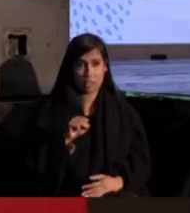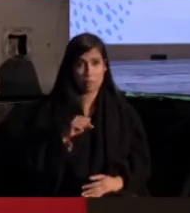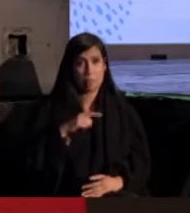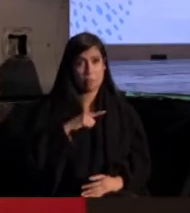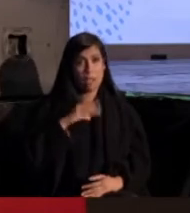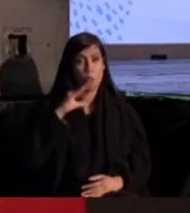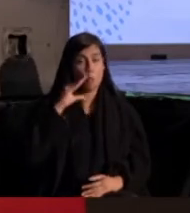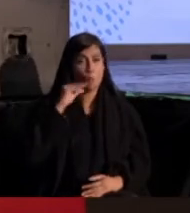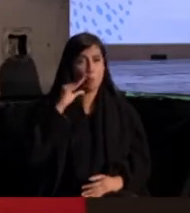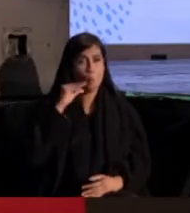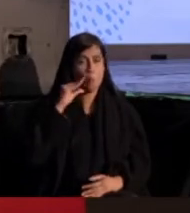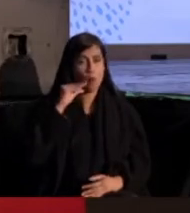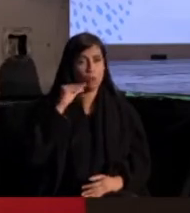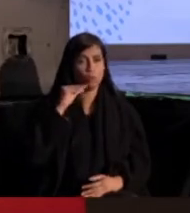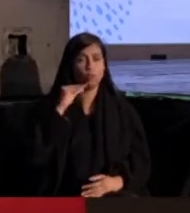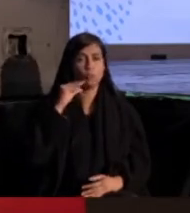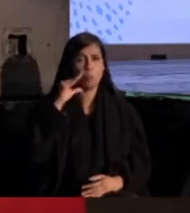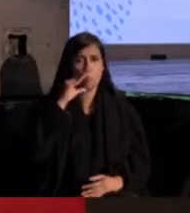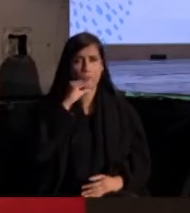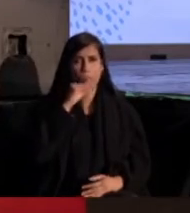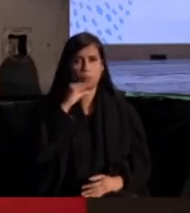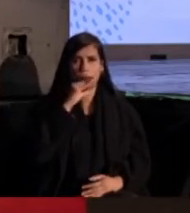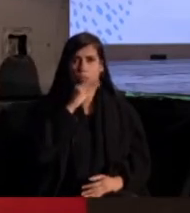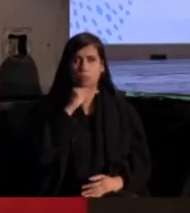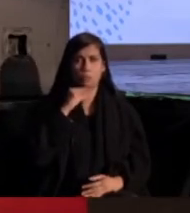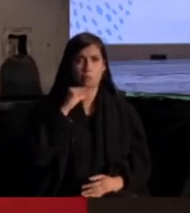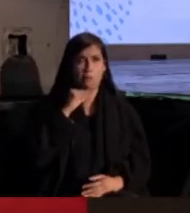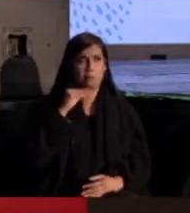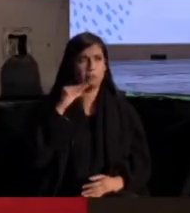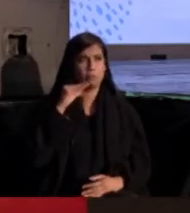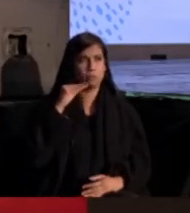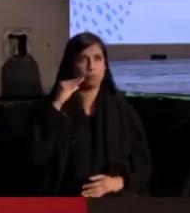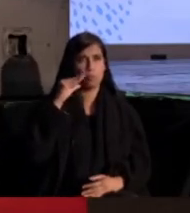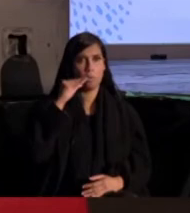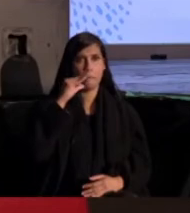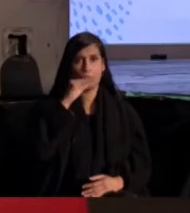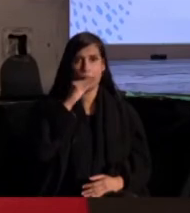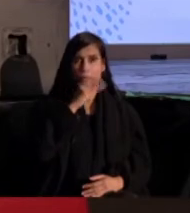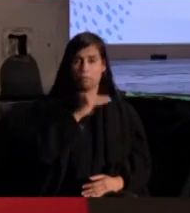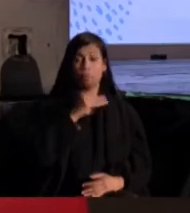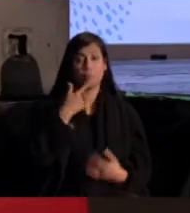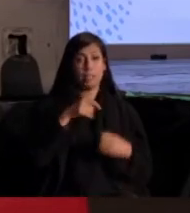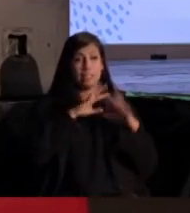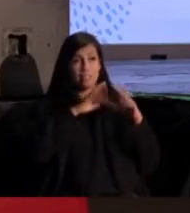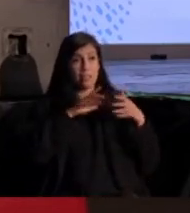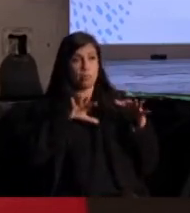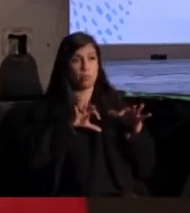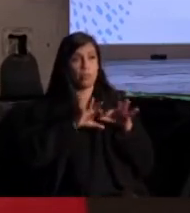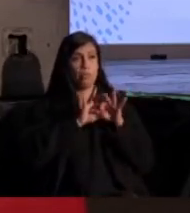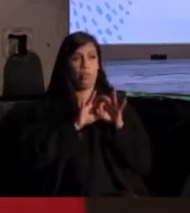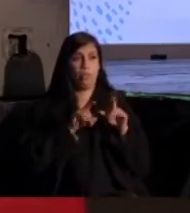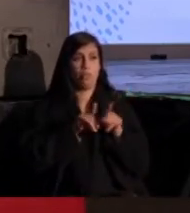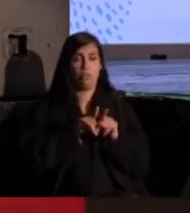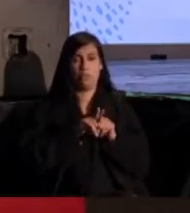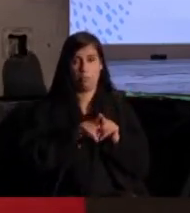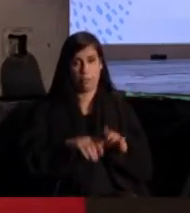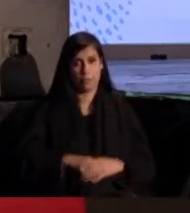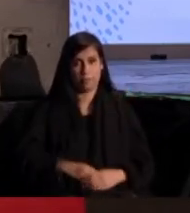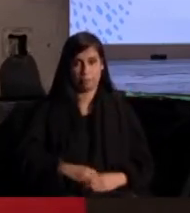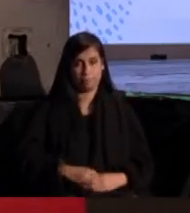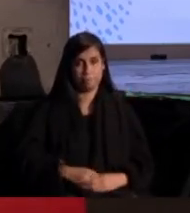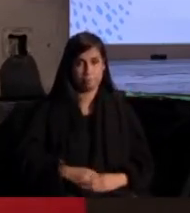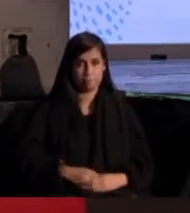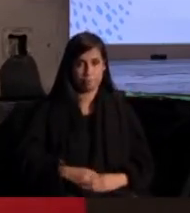mucosas, glândulas, né? Nervos, ela está inervada. A ligação boca-cérebro é uma ligação poderosíssima, né? Você está